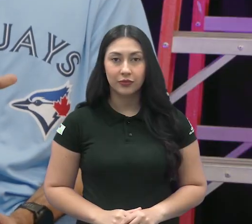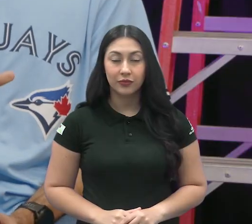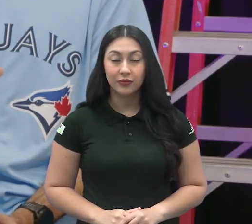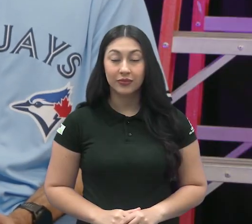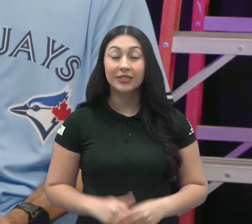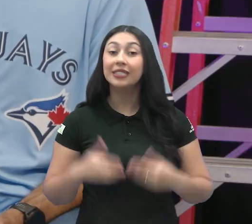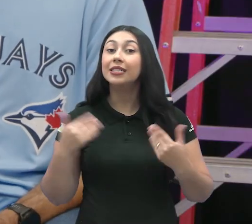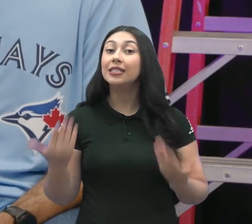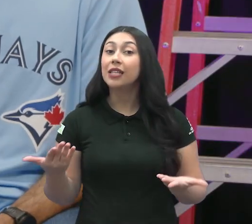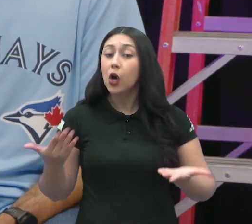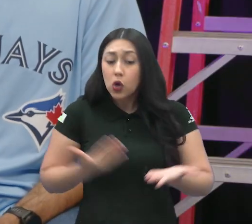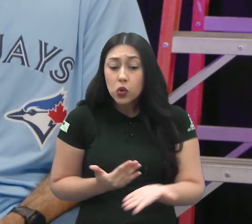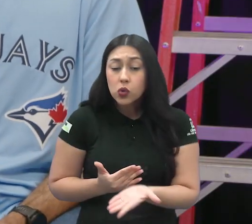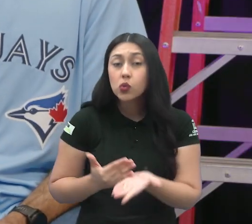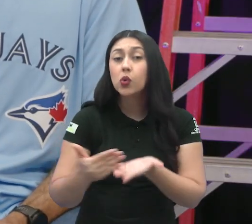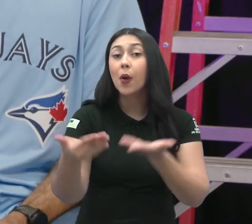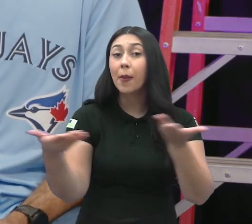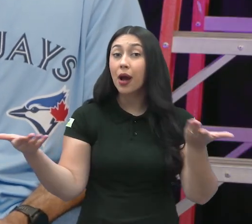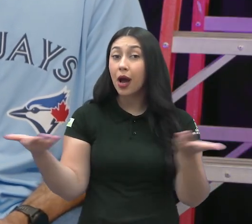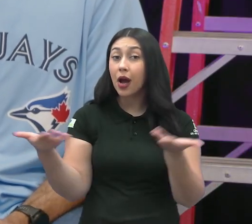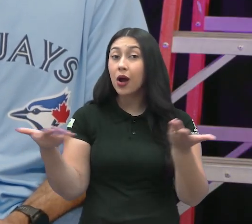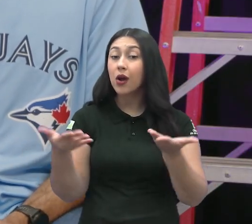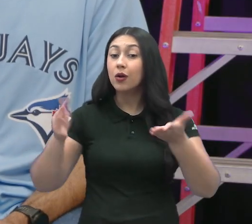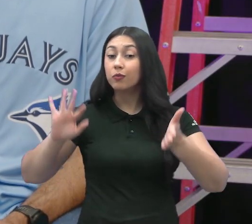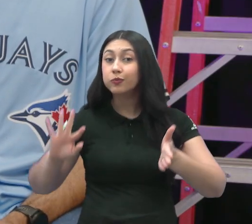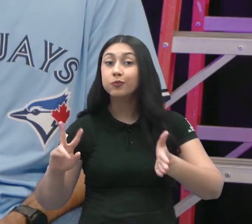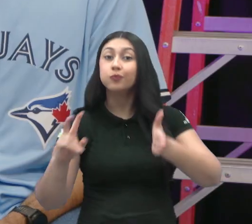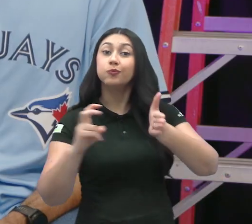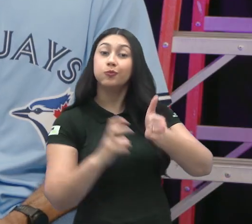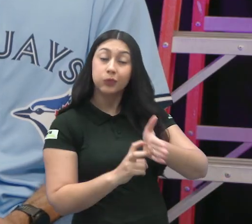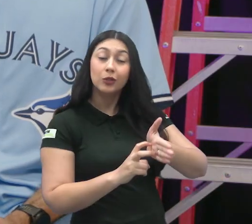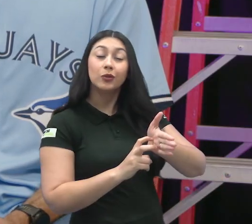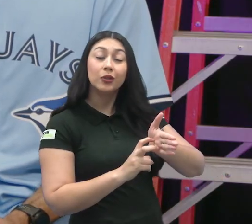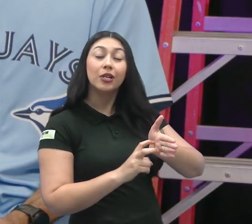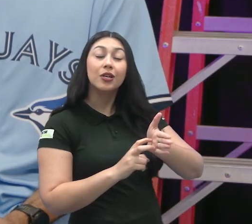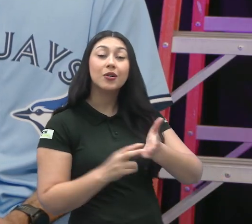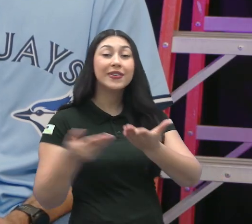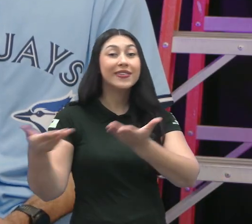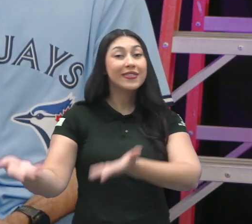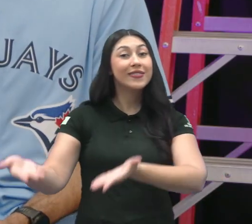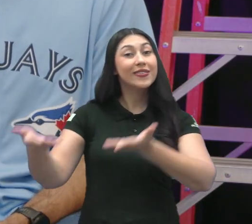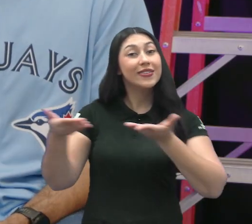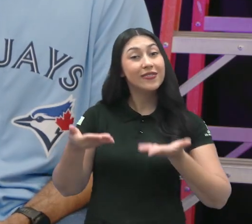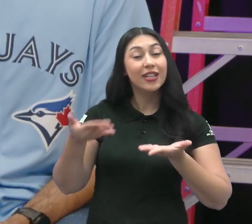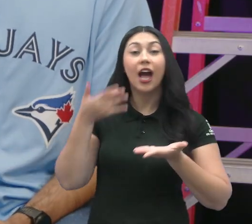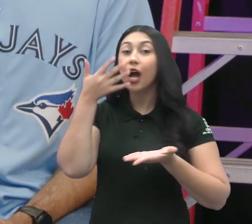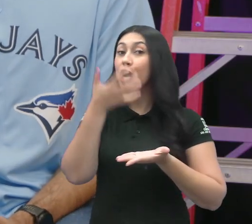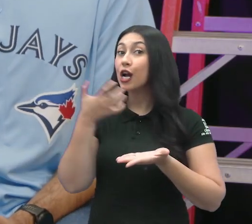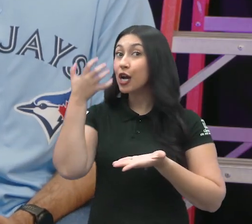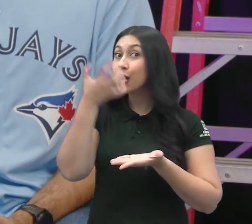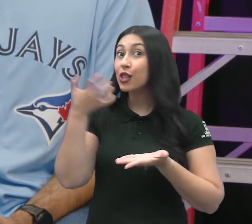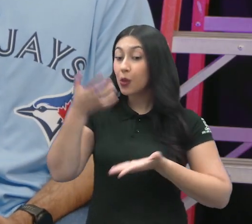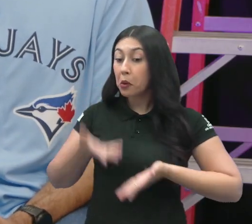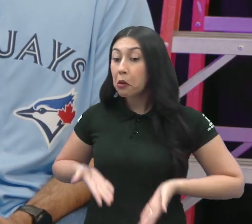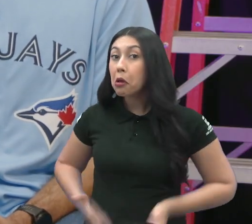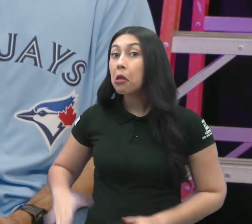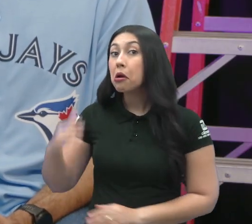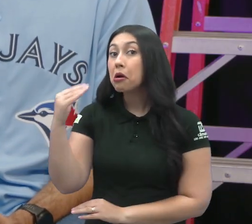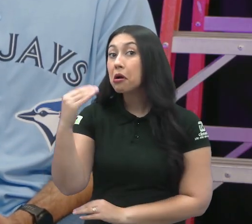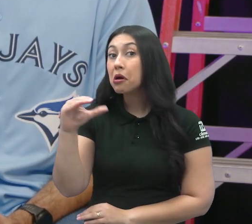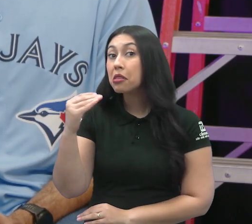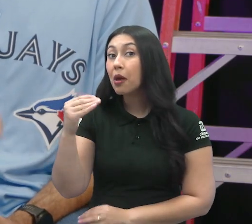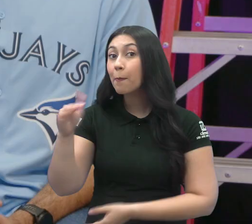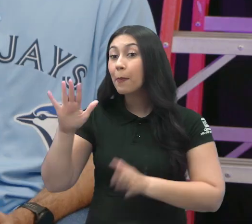Vamos então dar o pontapé inicial à Conexão Cultura de hoje com a nossa convidada, que é cantora natural de Caçapava e que